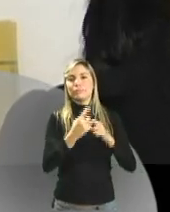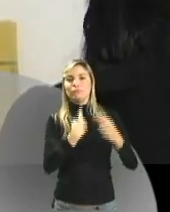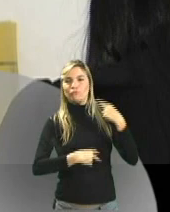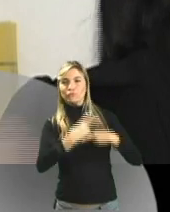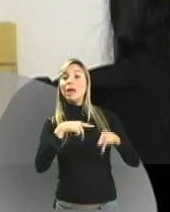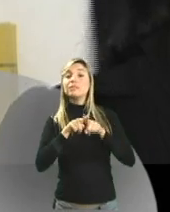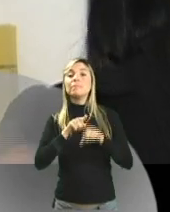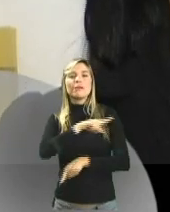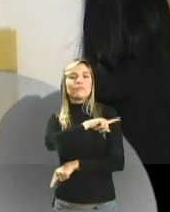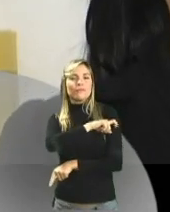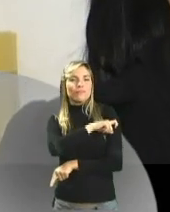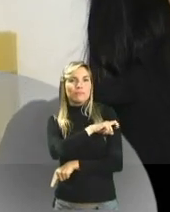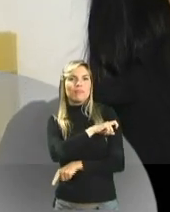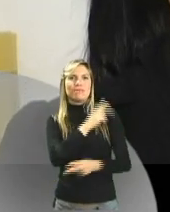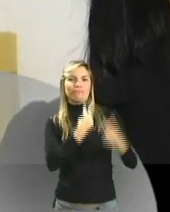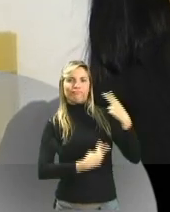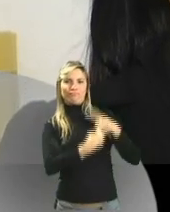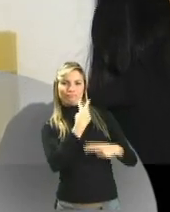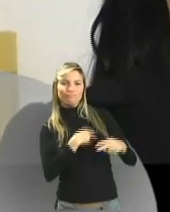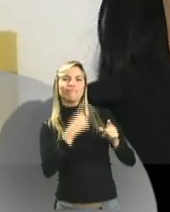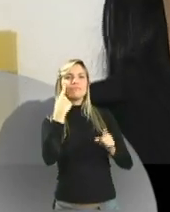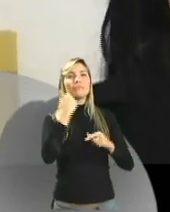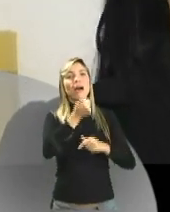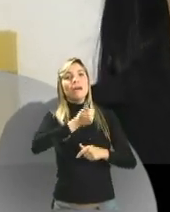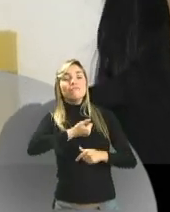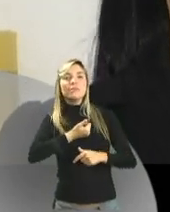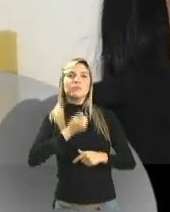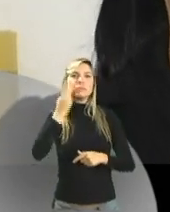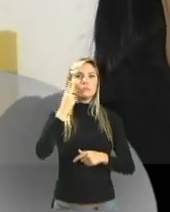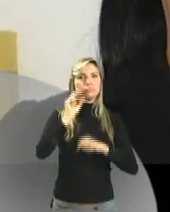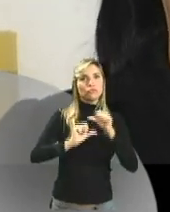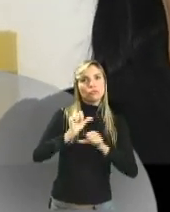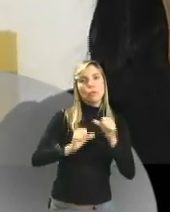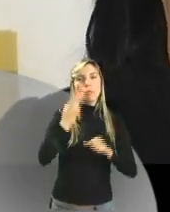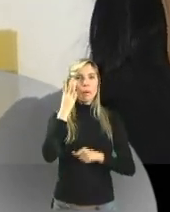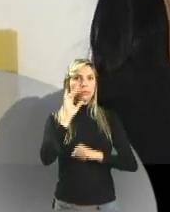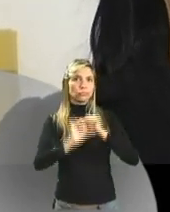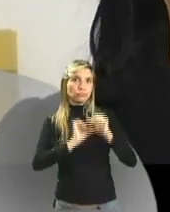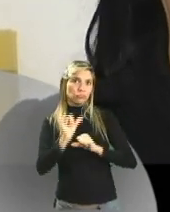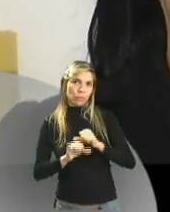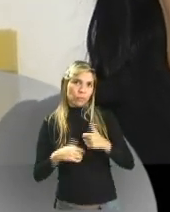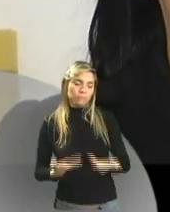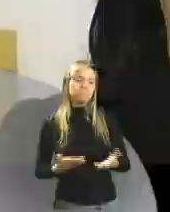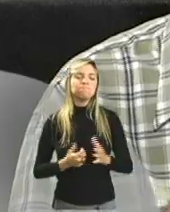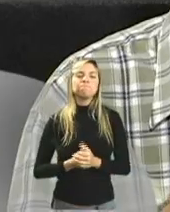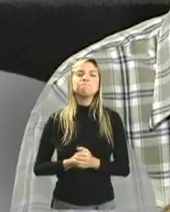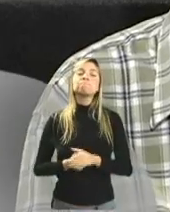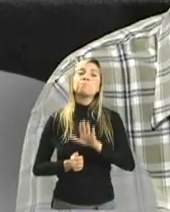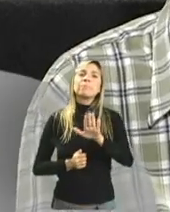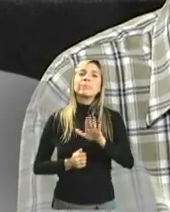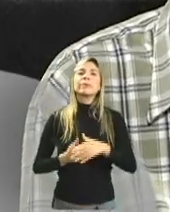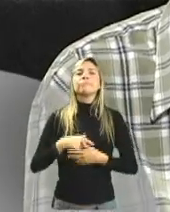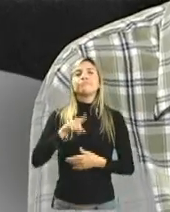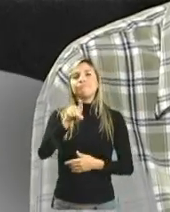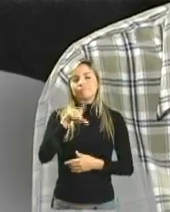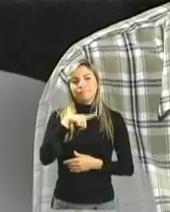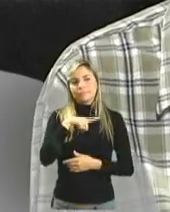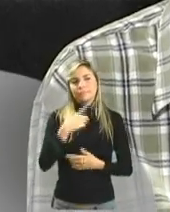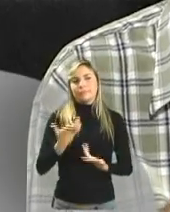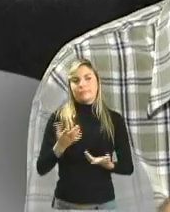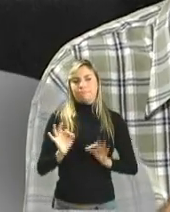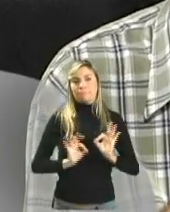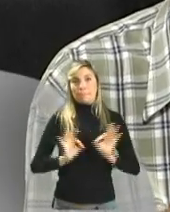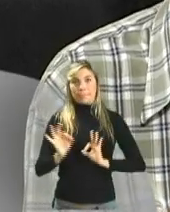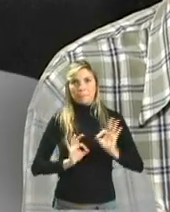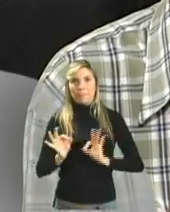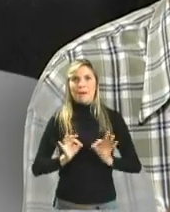avaliação que os meninos da enfermagem fazem para nós. Aí é onde nós solicitamos e vem essa quantidade. Sim, a partir do momento que você tem,